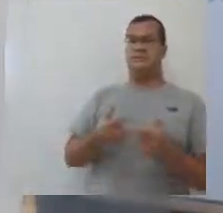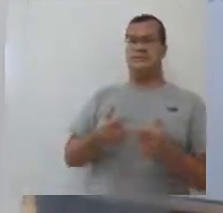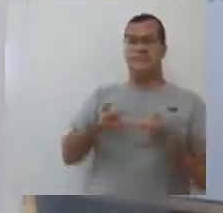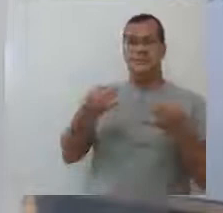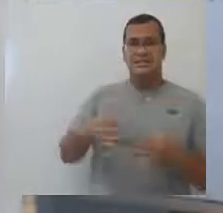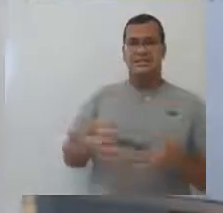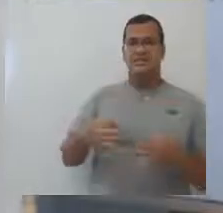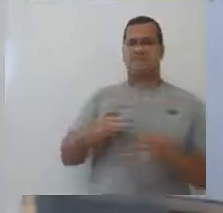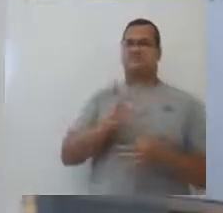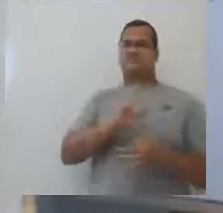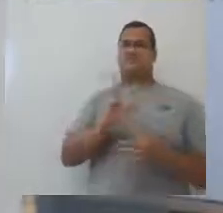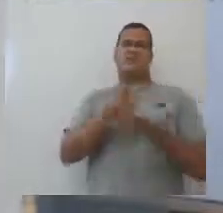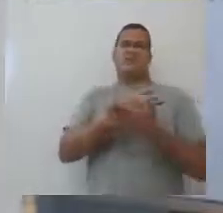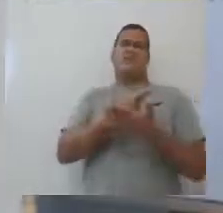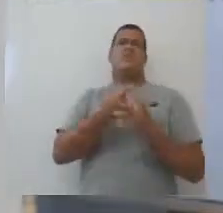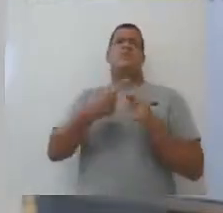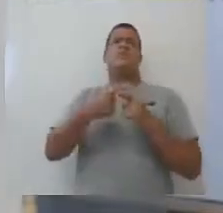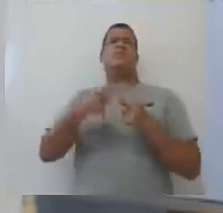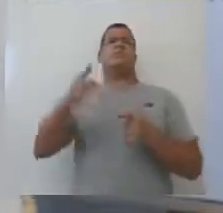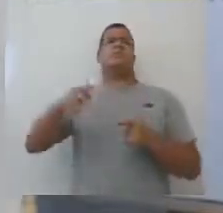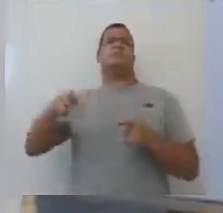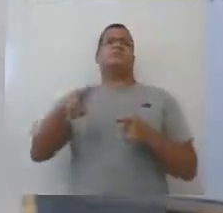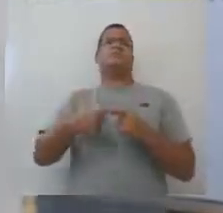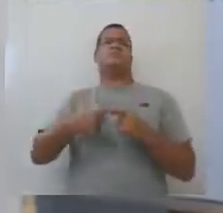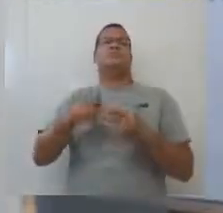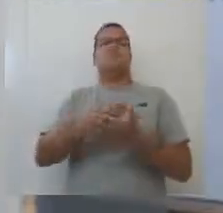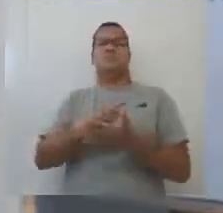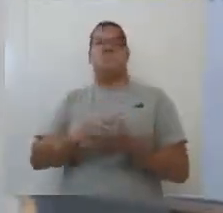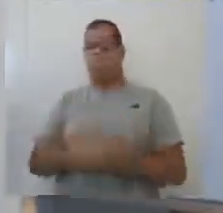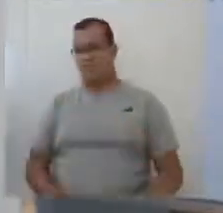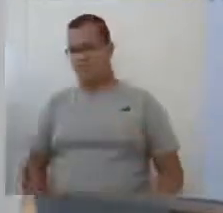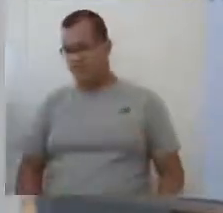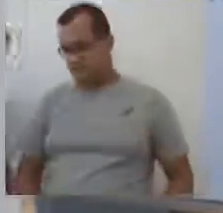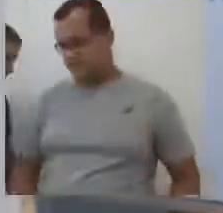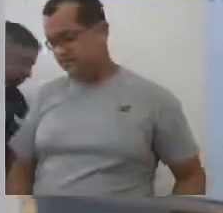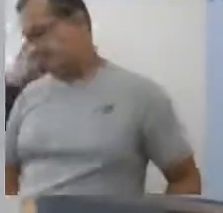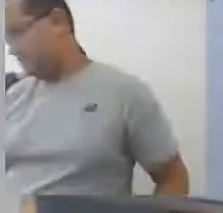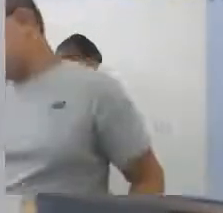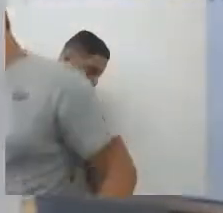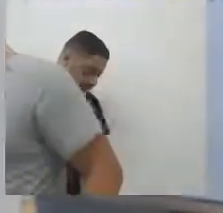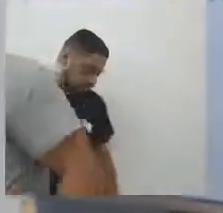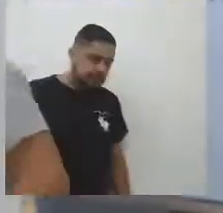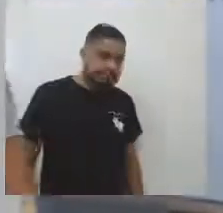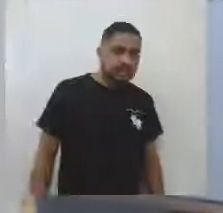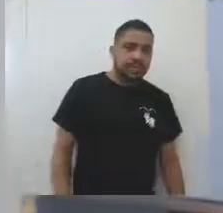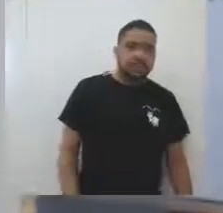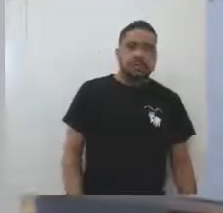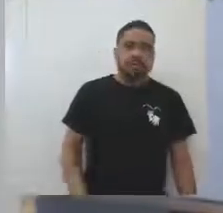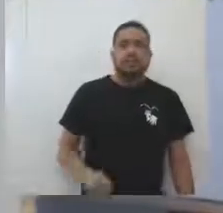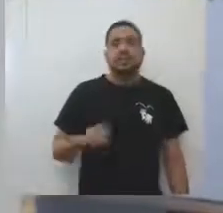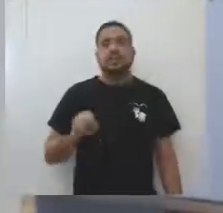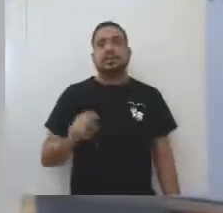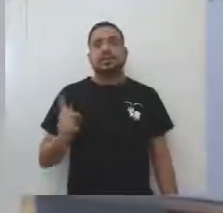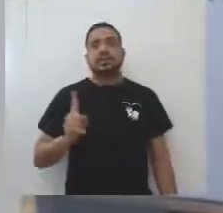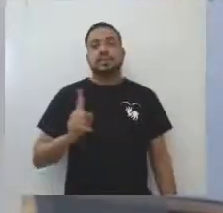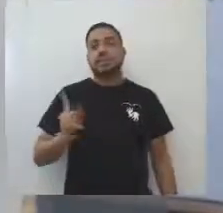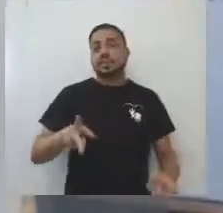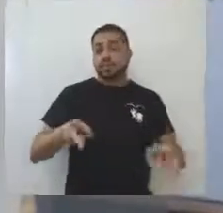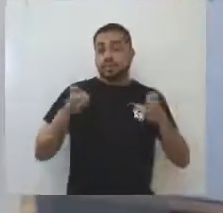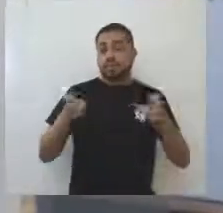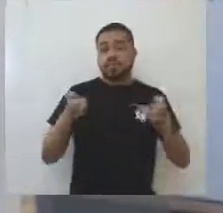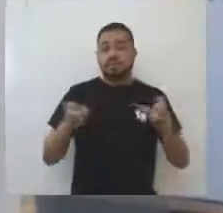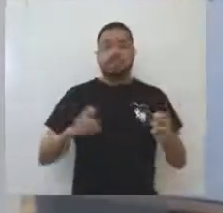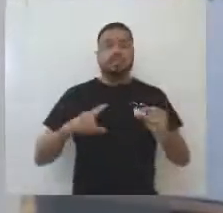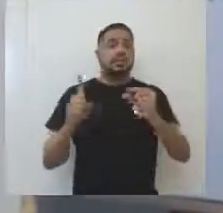errou. Andrei, por que errou? Porque se você leu rápido o problema e não se ligou em uma